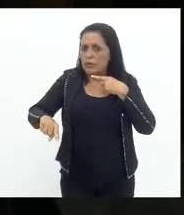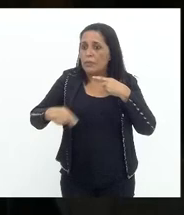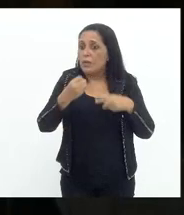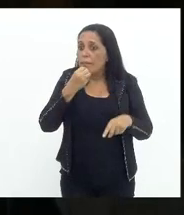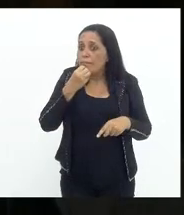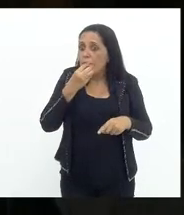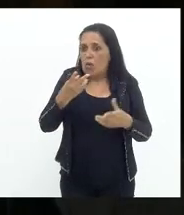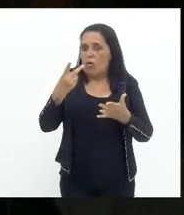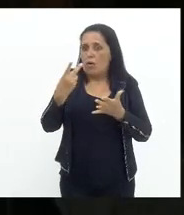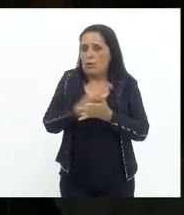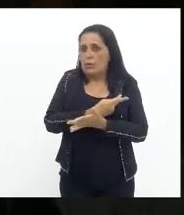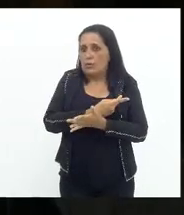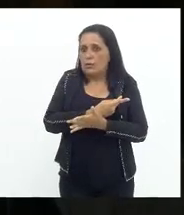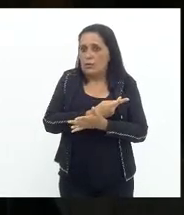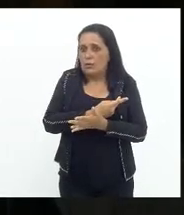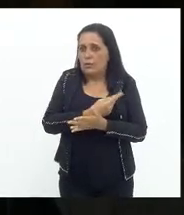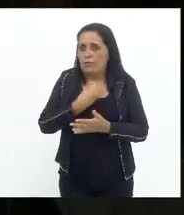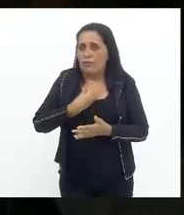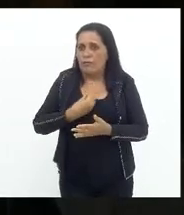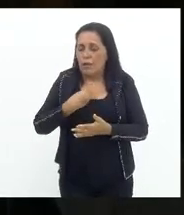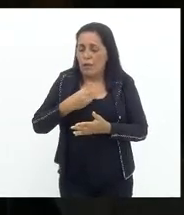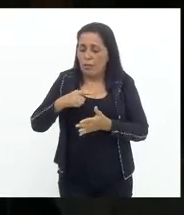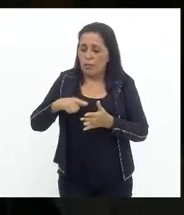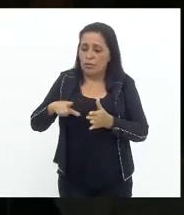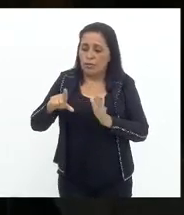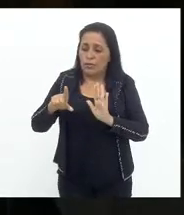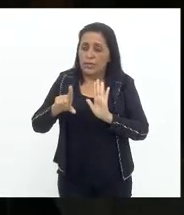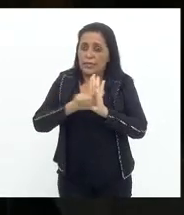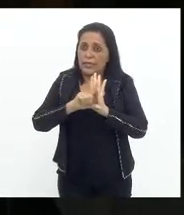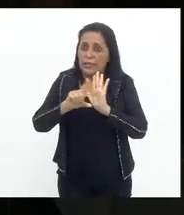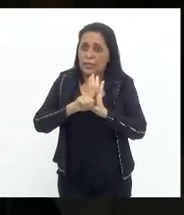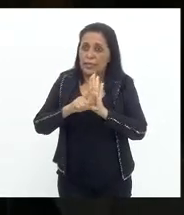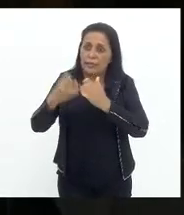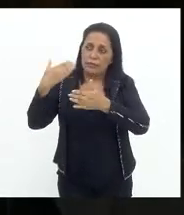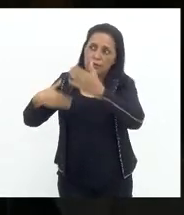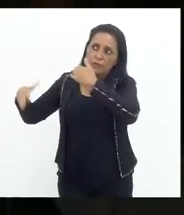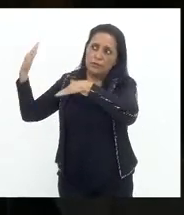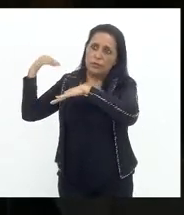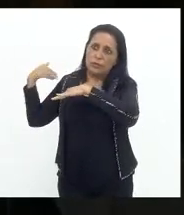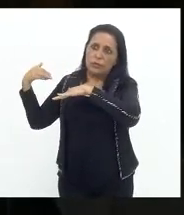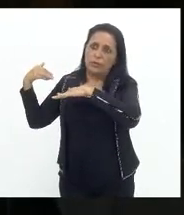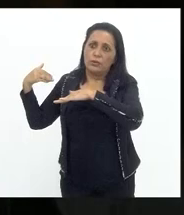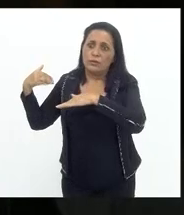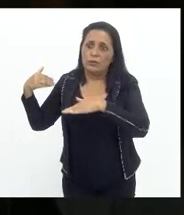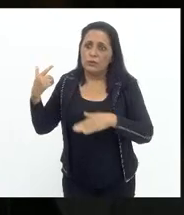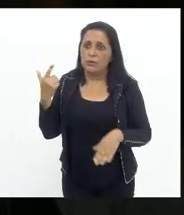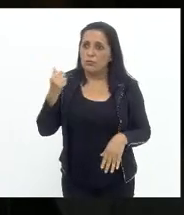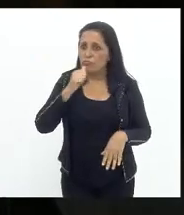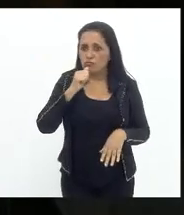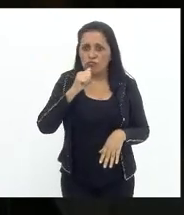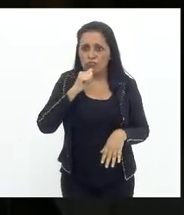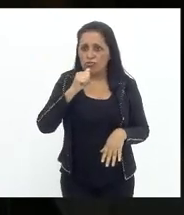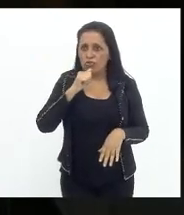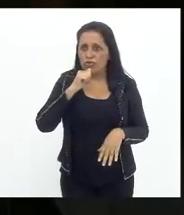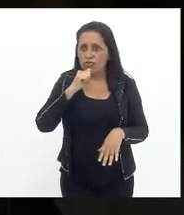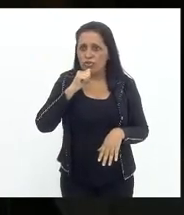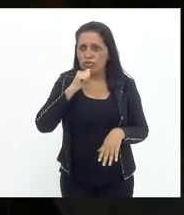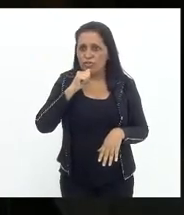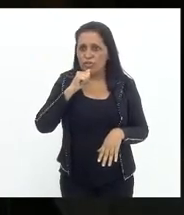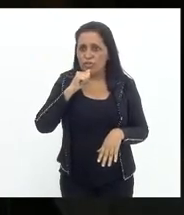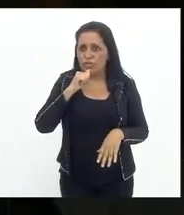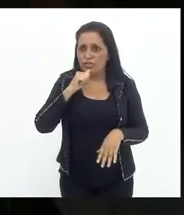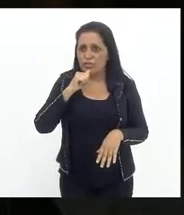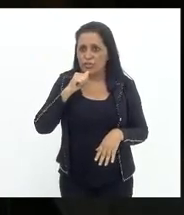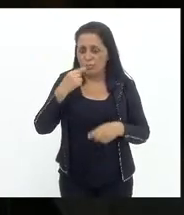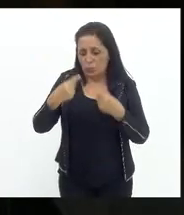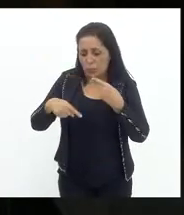acontecido. Nós vivemos legislaturas anteriores, deputado Valdec, em que não tinha, ou era muito pequeno o